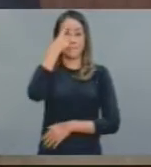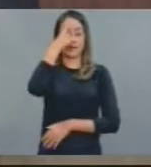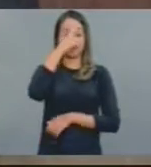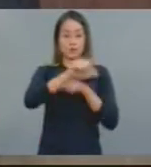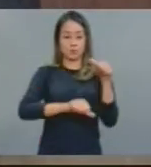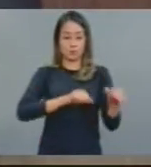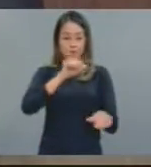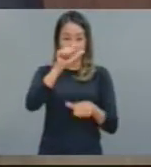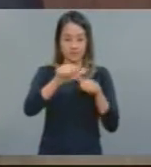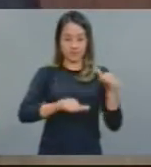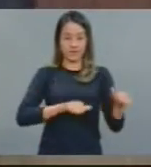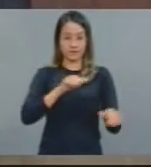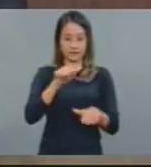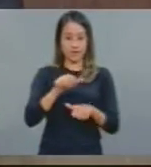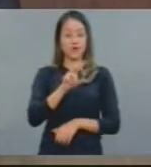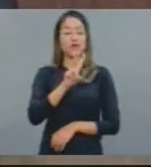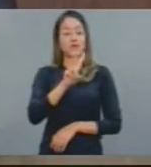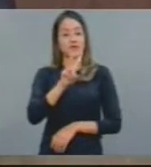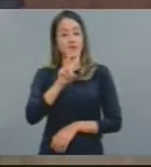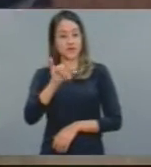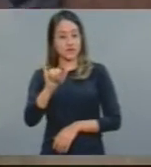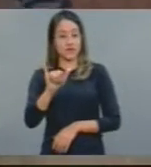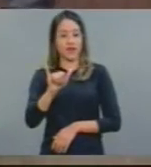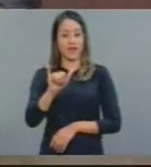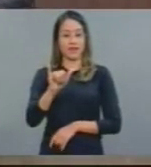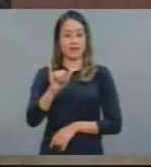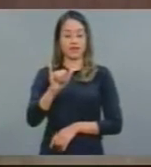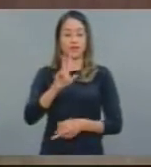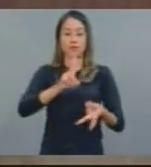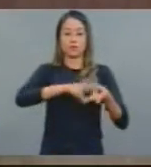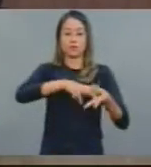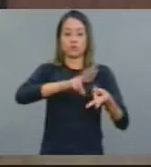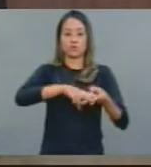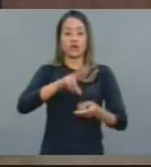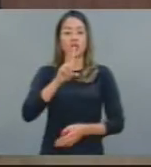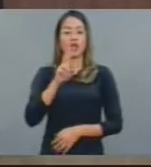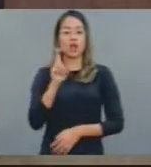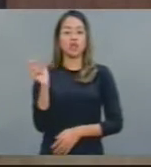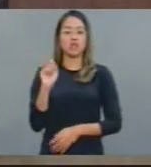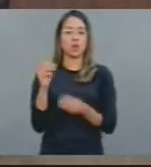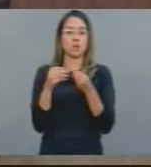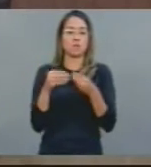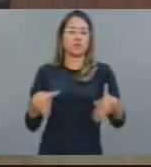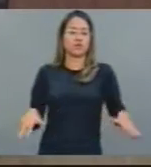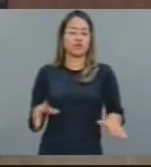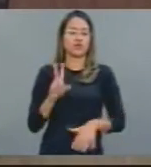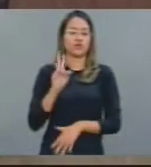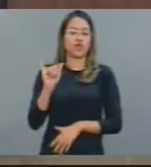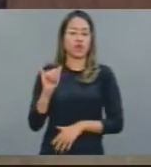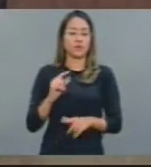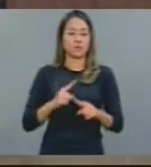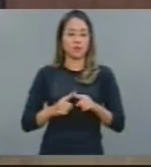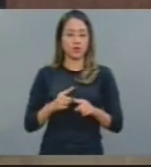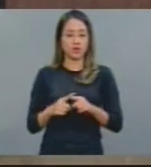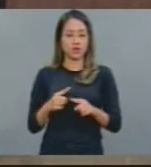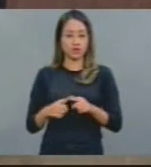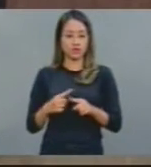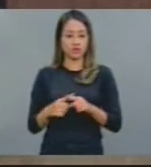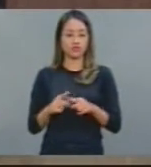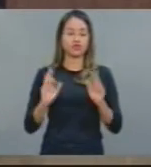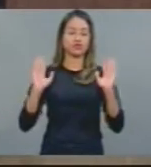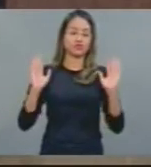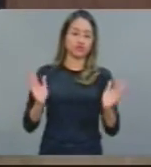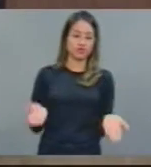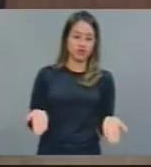mudanças, no caso da pensão, não os atinge, porque já teriam